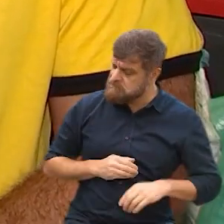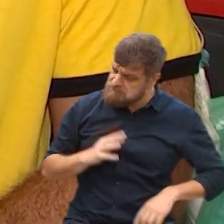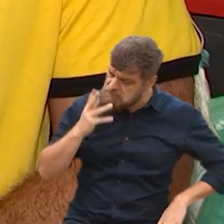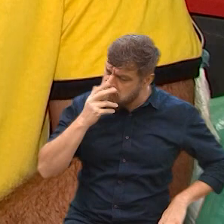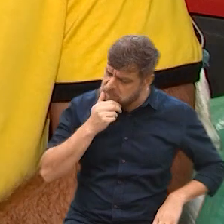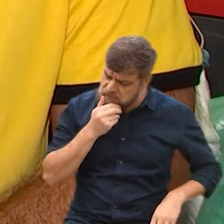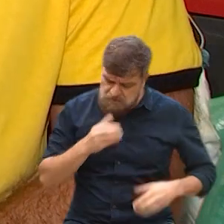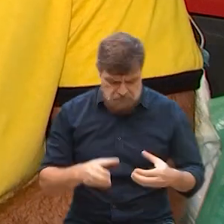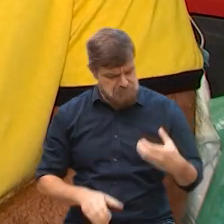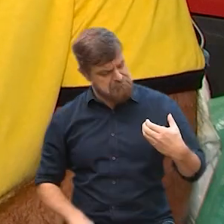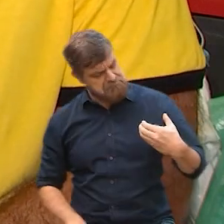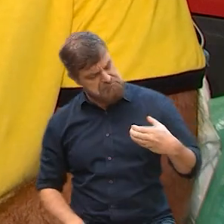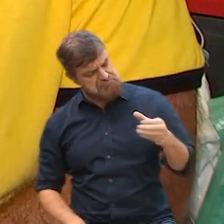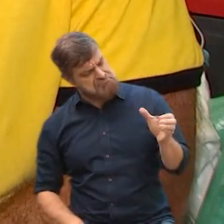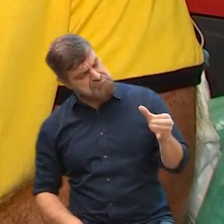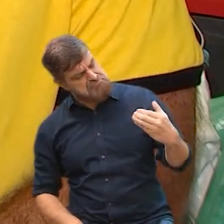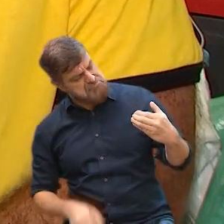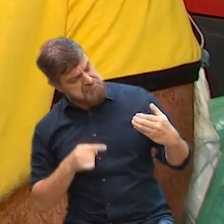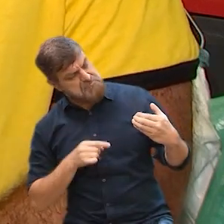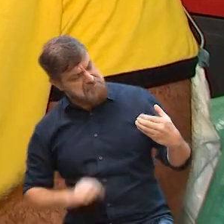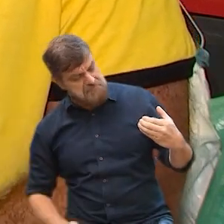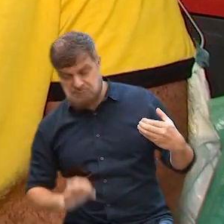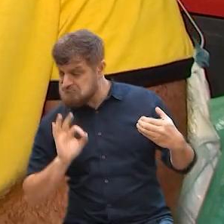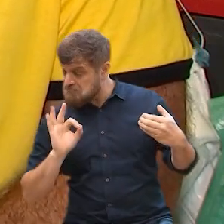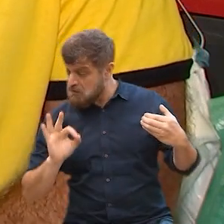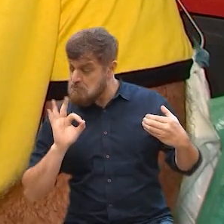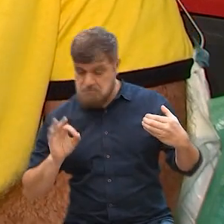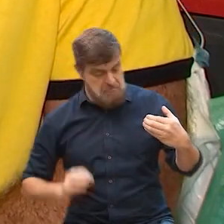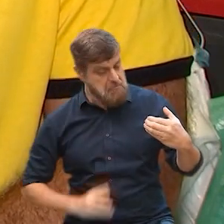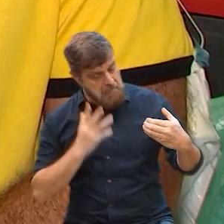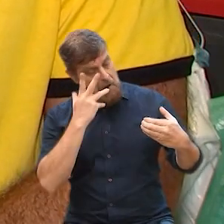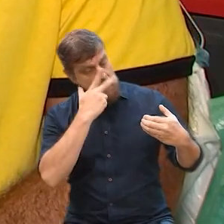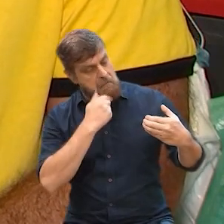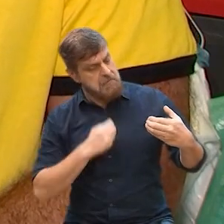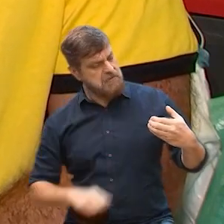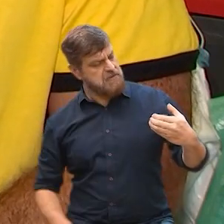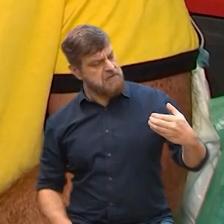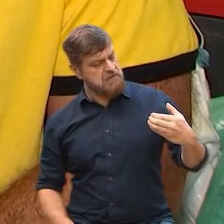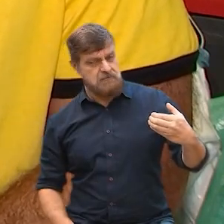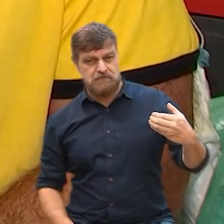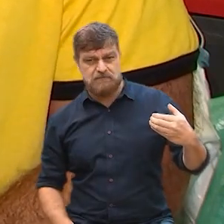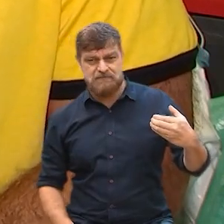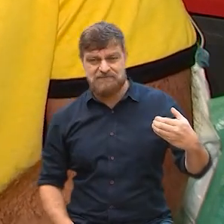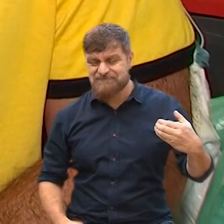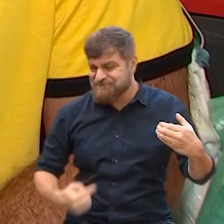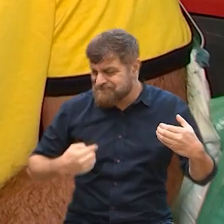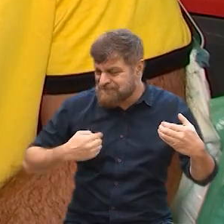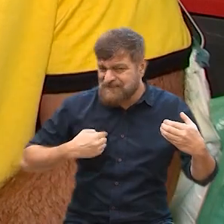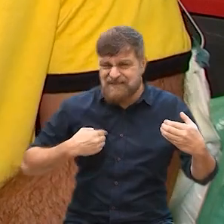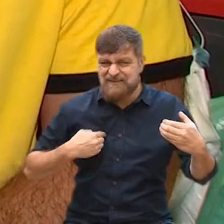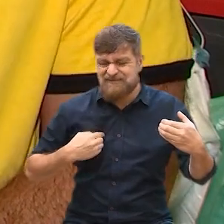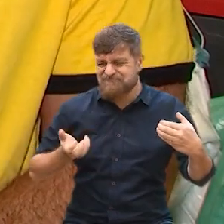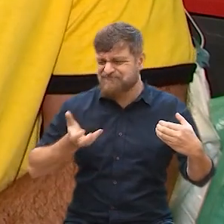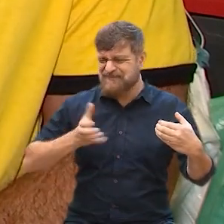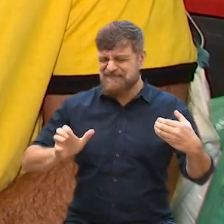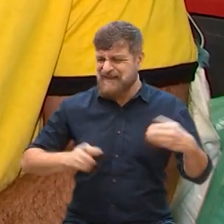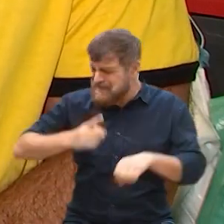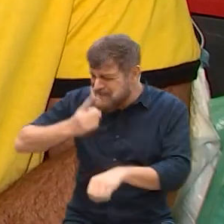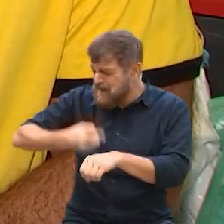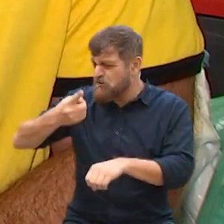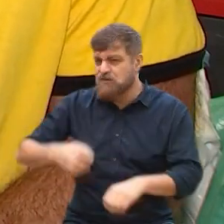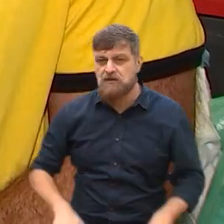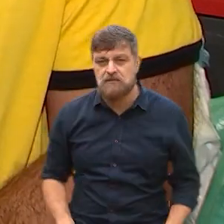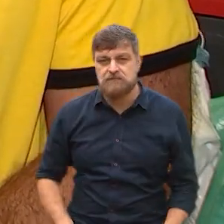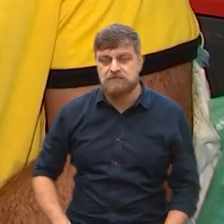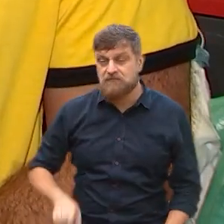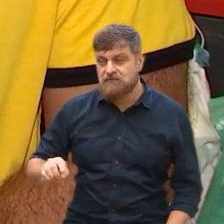um produto, achei a embalagem bonita, bem feita, mas eu não queria ali na hora, mas ele